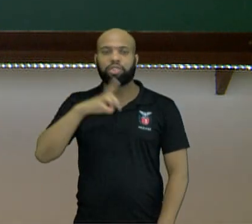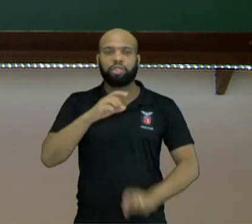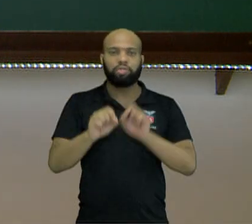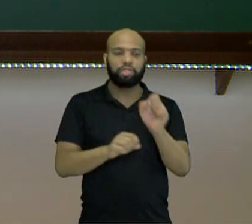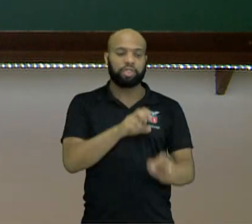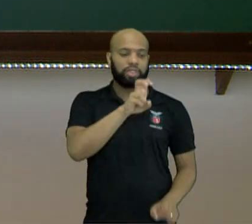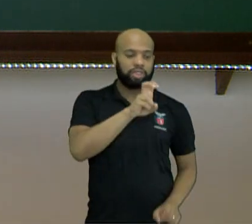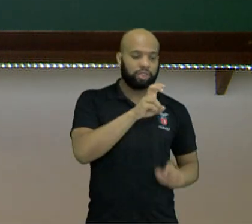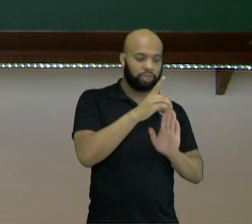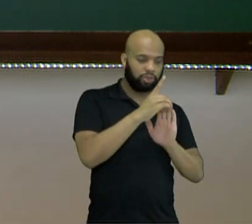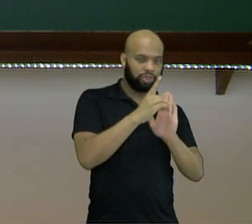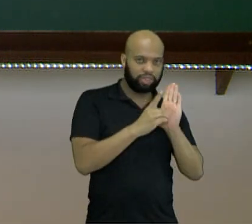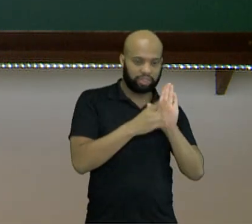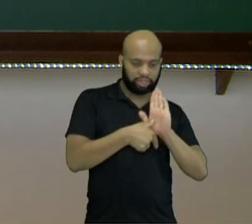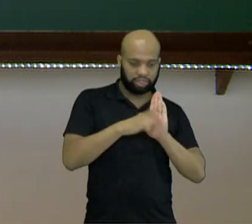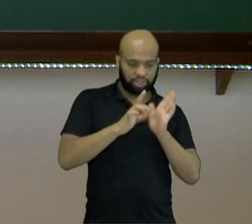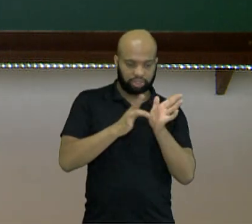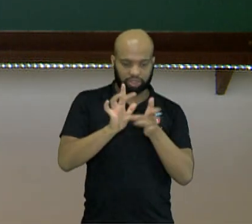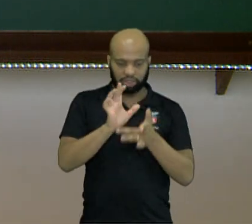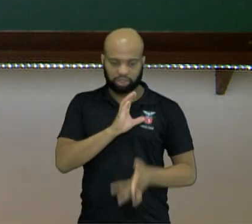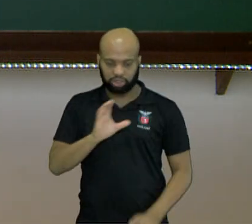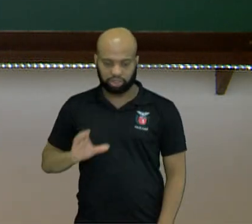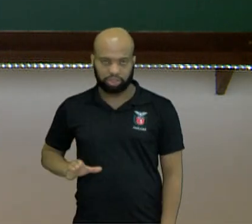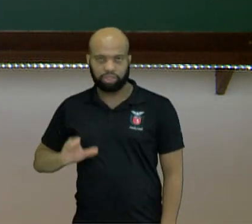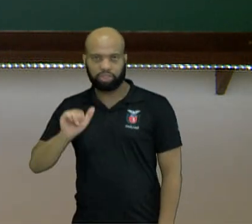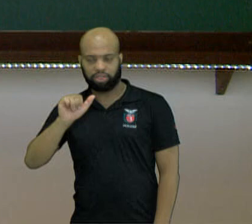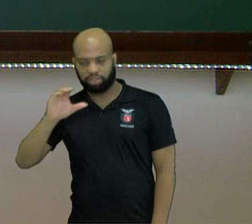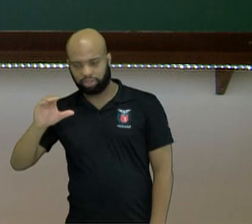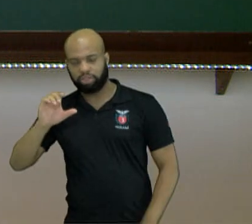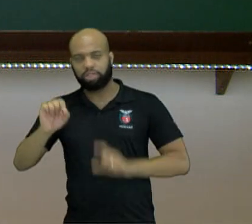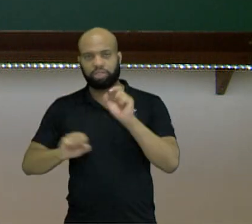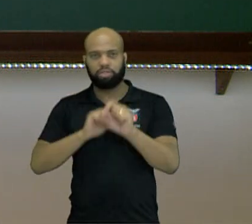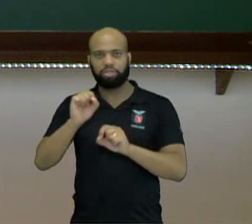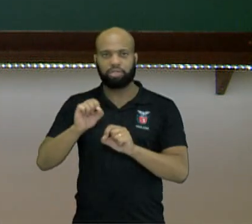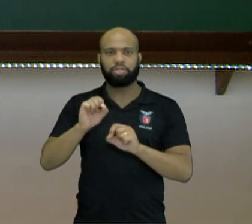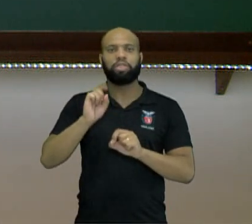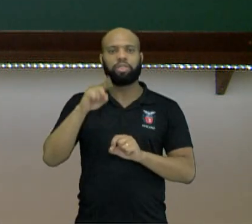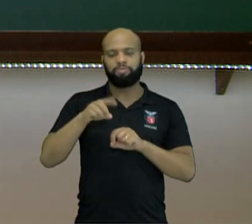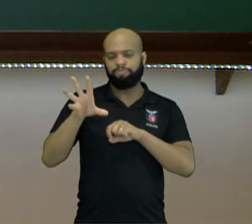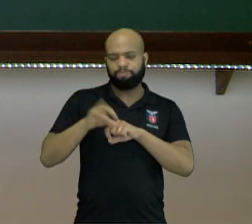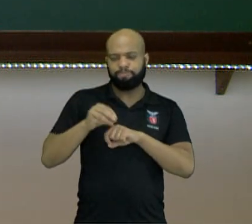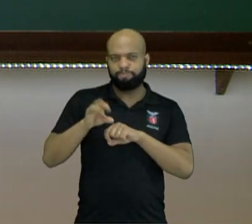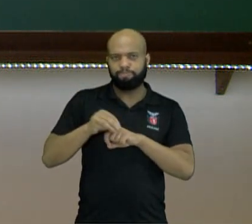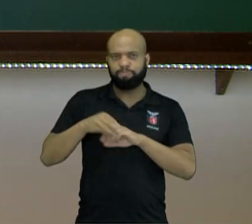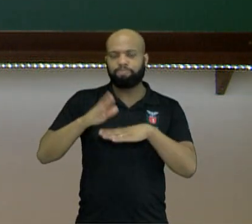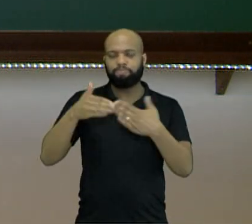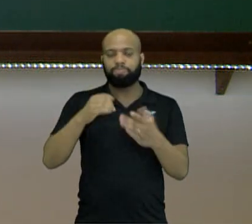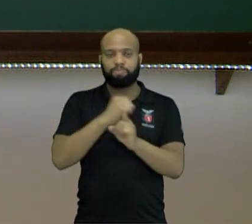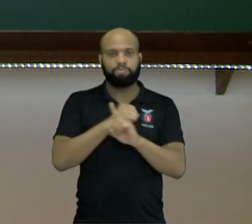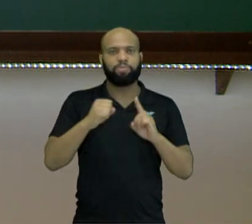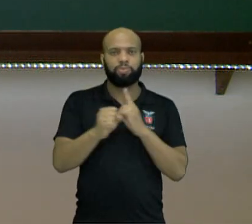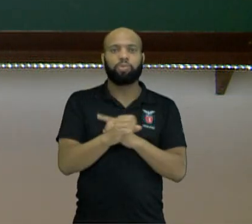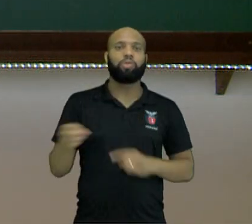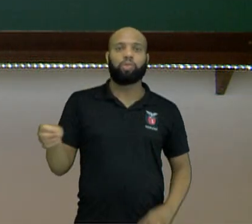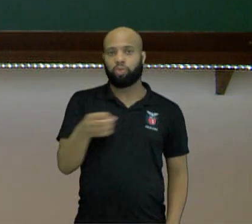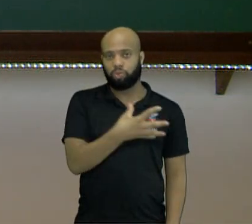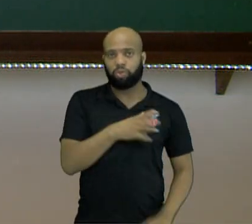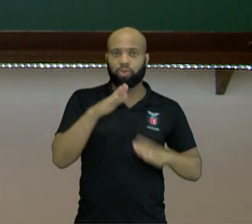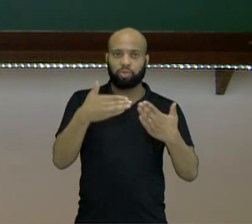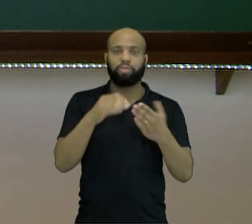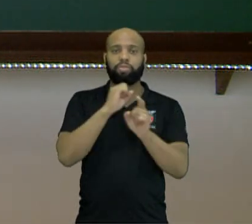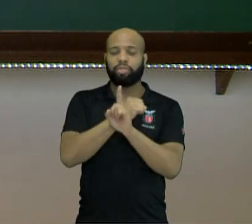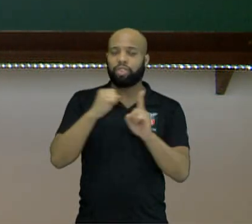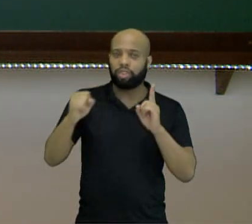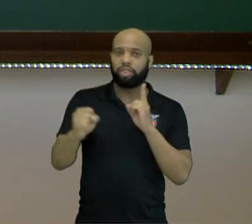décadas antes de Cristo, falando de conhecimento clássico. Então é uma sociologia muito recente. Então a própria